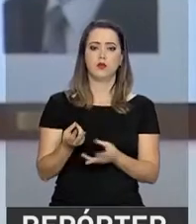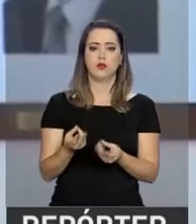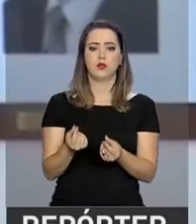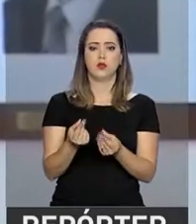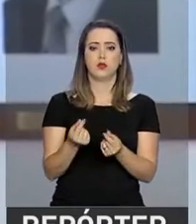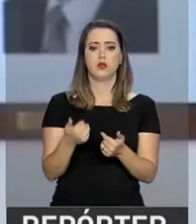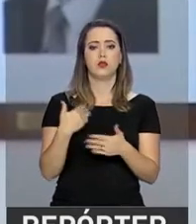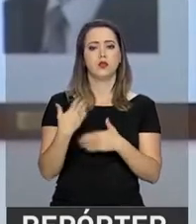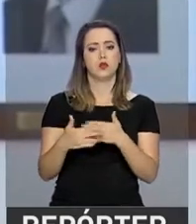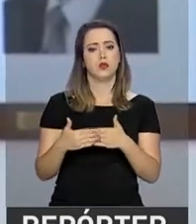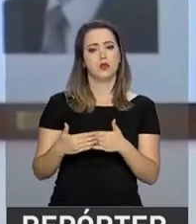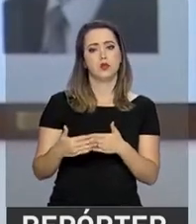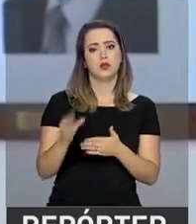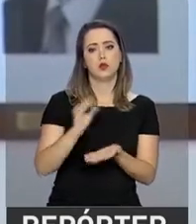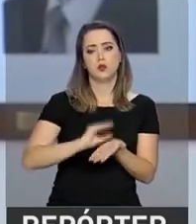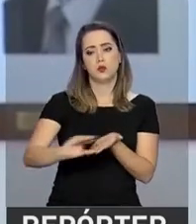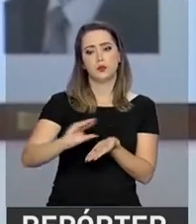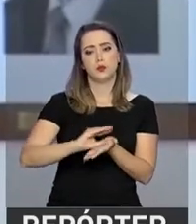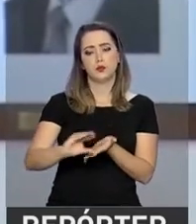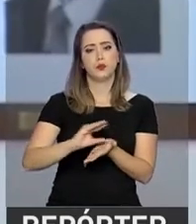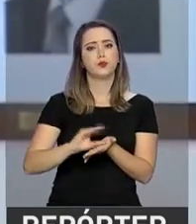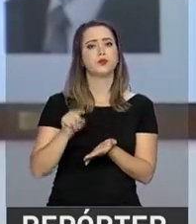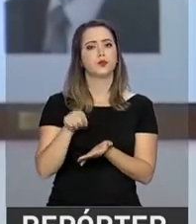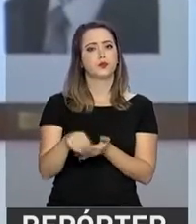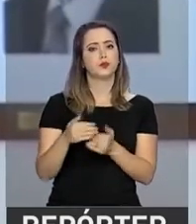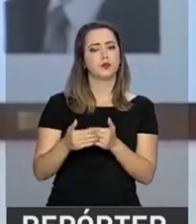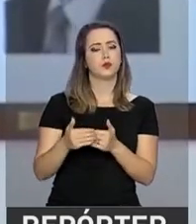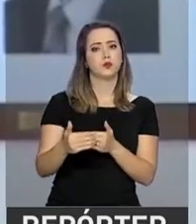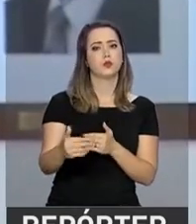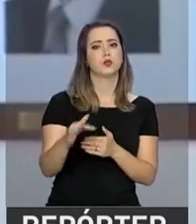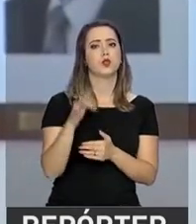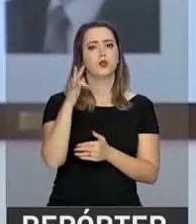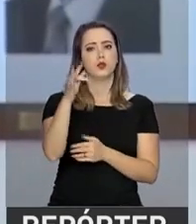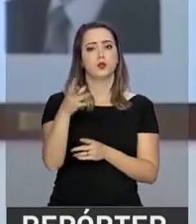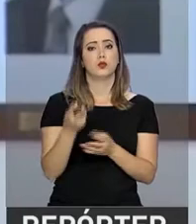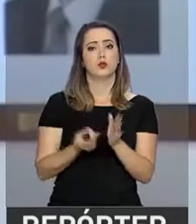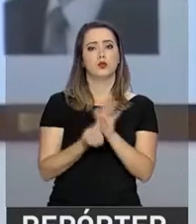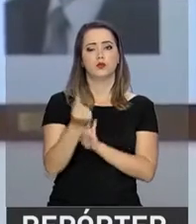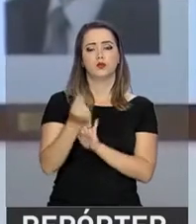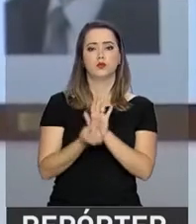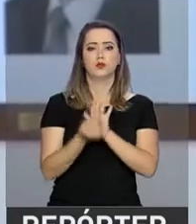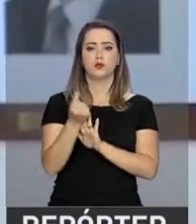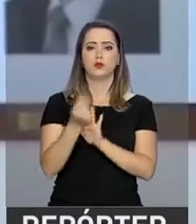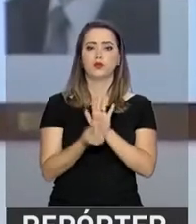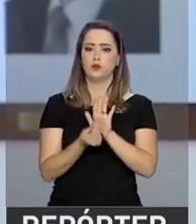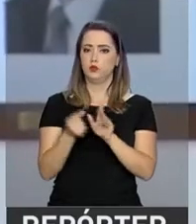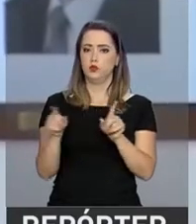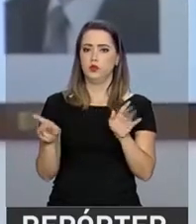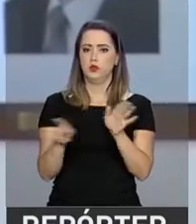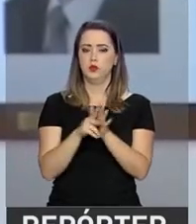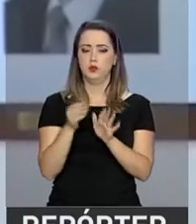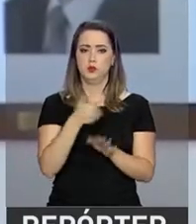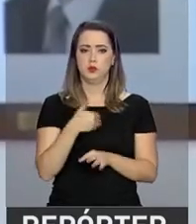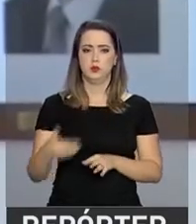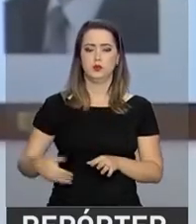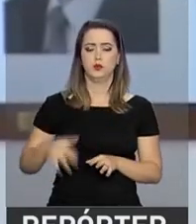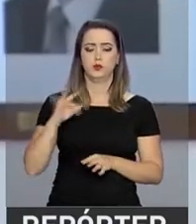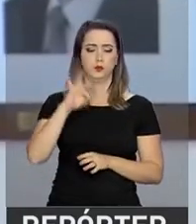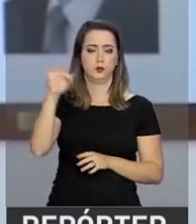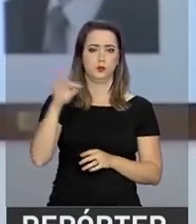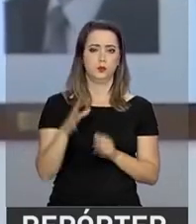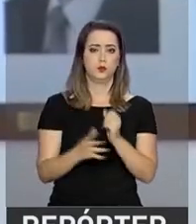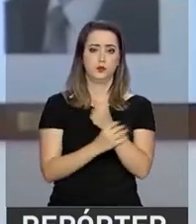recursos permanentemente alocados nos futuros orçamentos gerais da União para a segurança